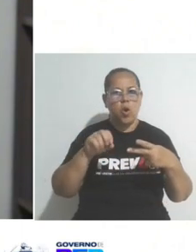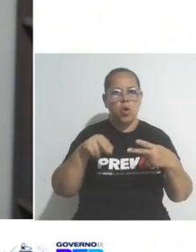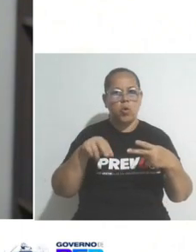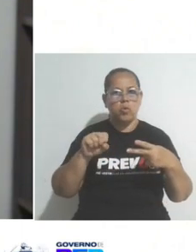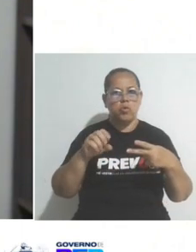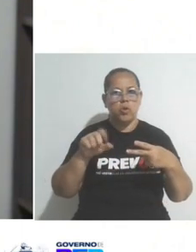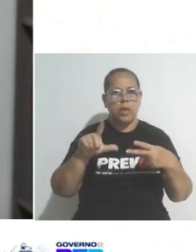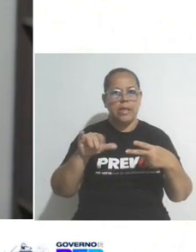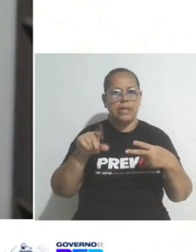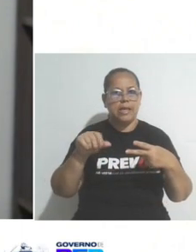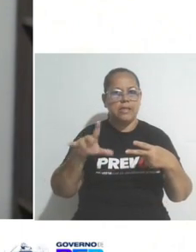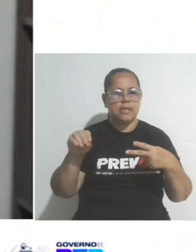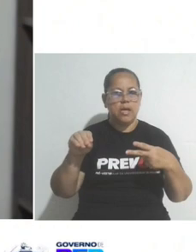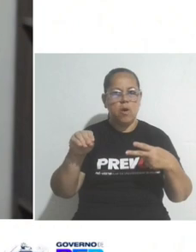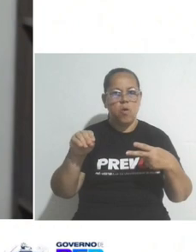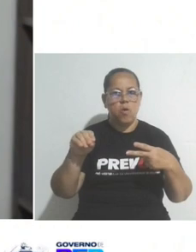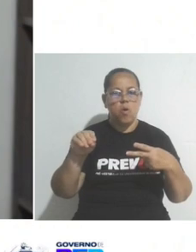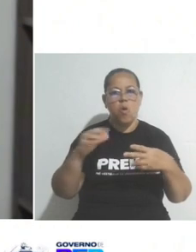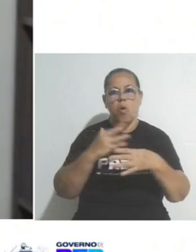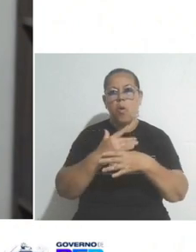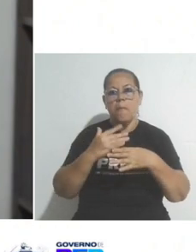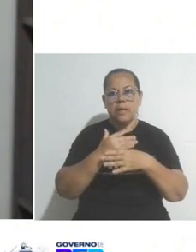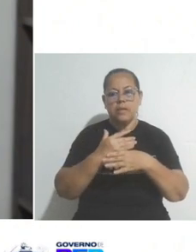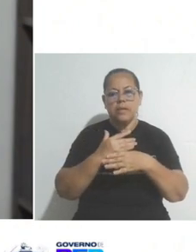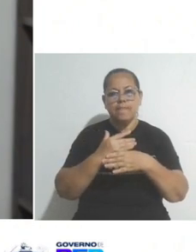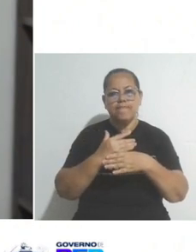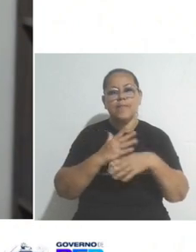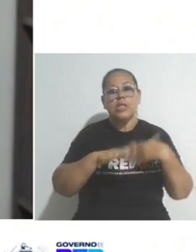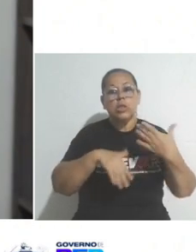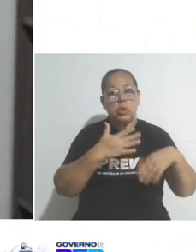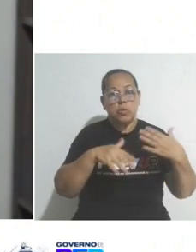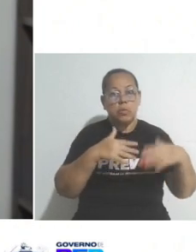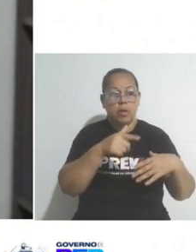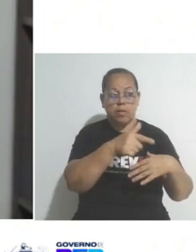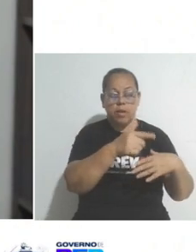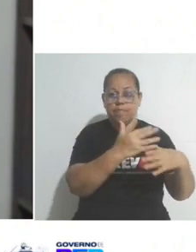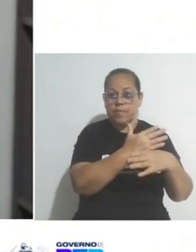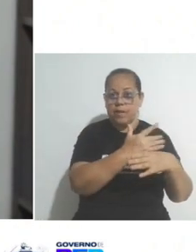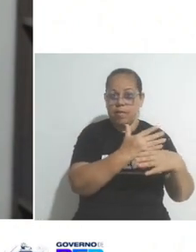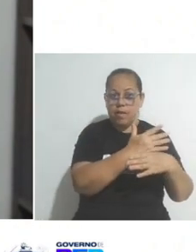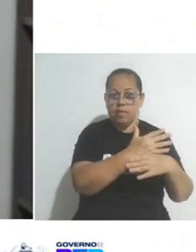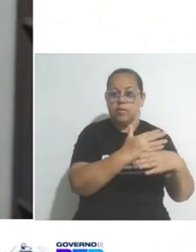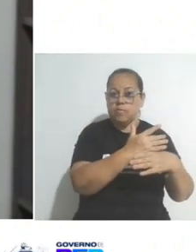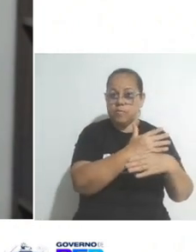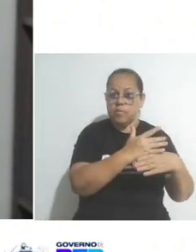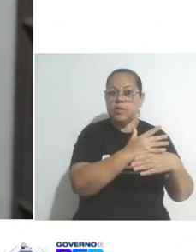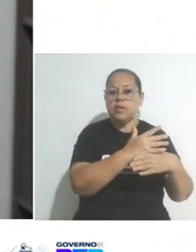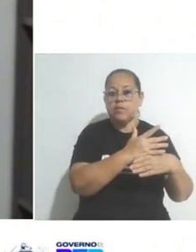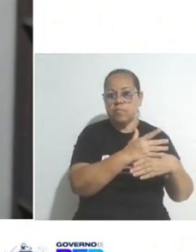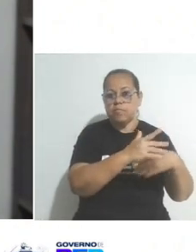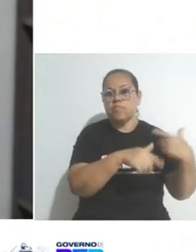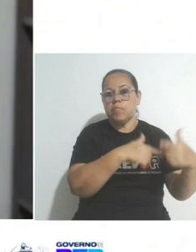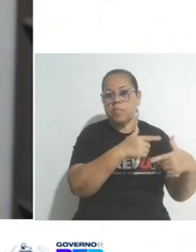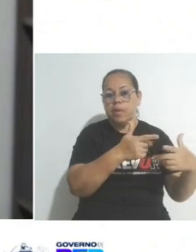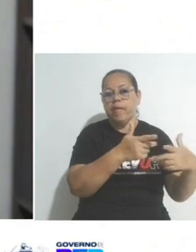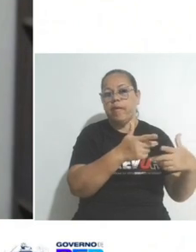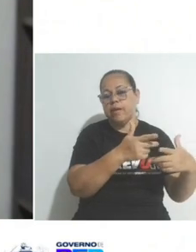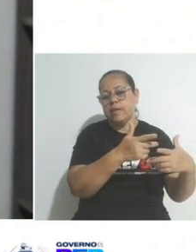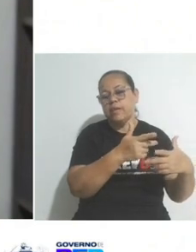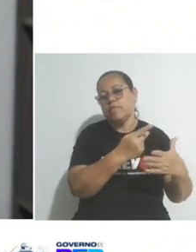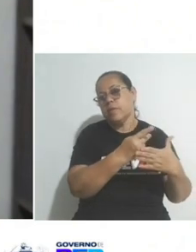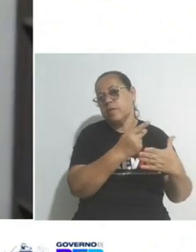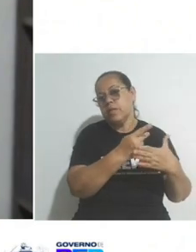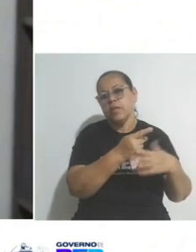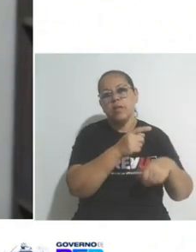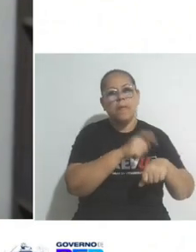é exatamente esse processo em que a população ela vai se tornando urbana e transicionando para esse momento